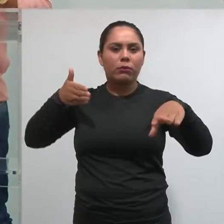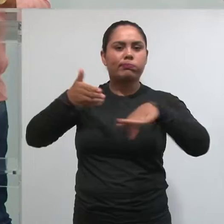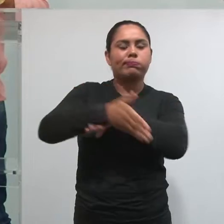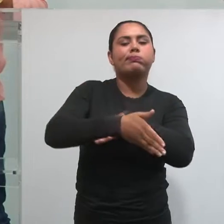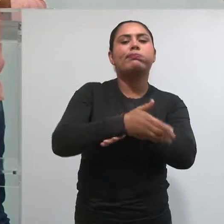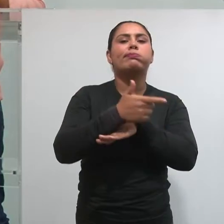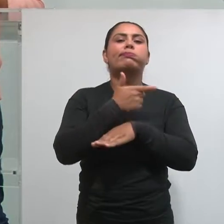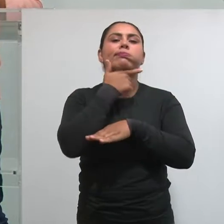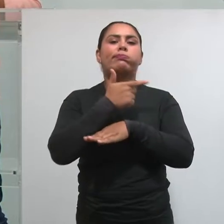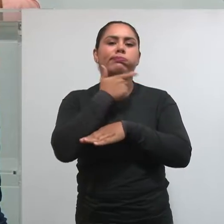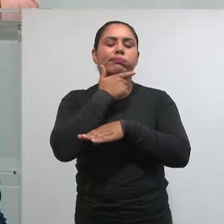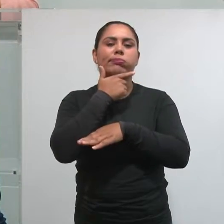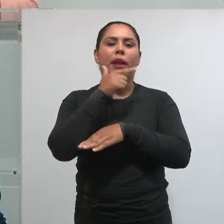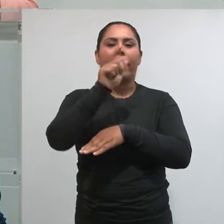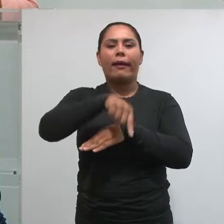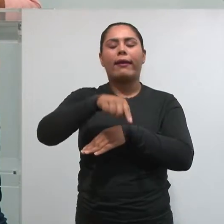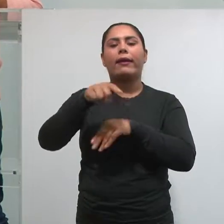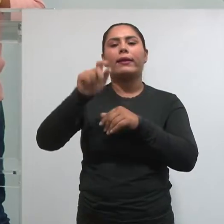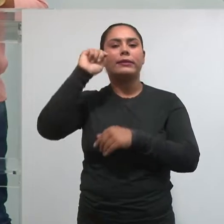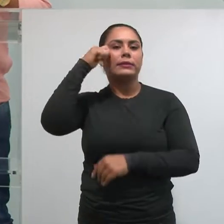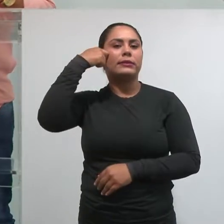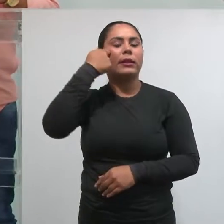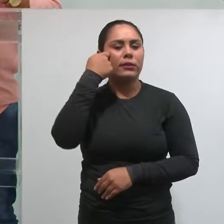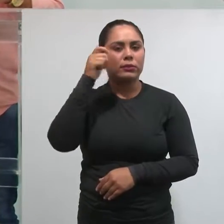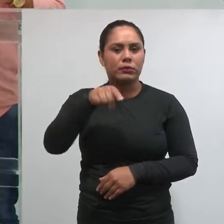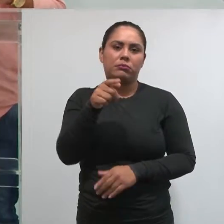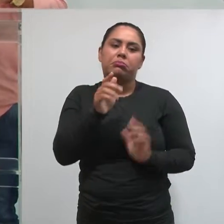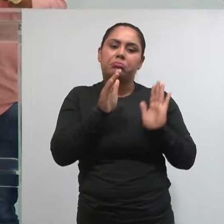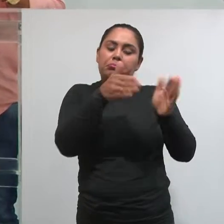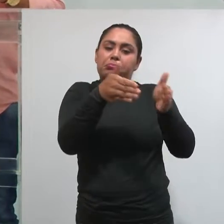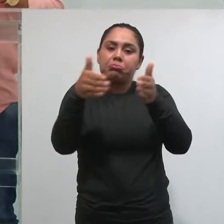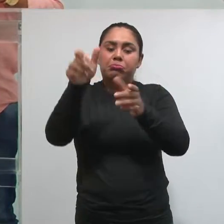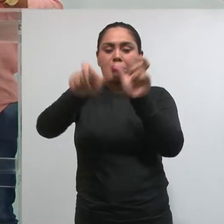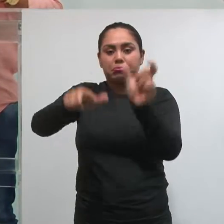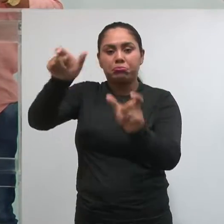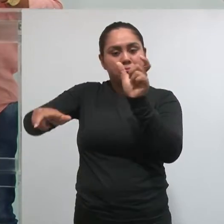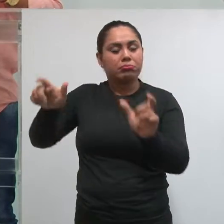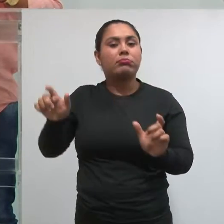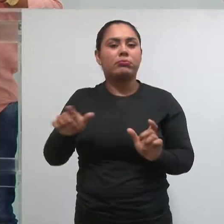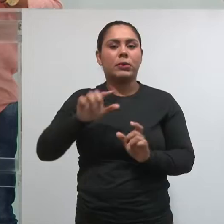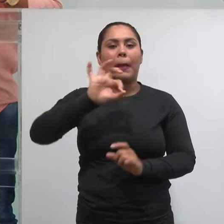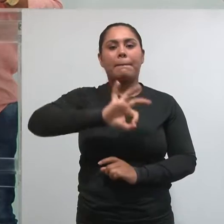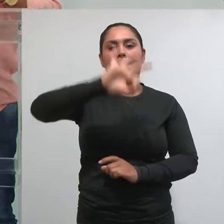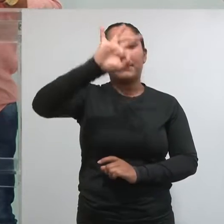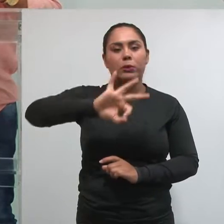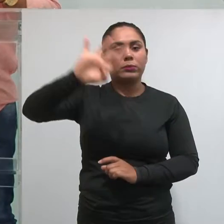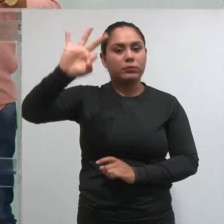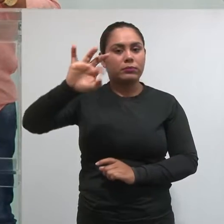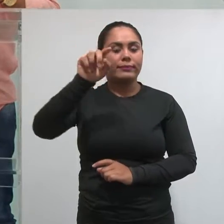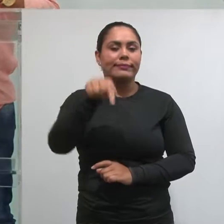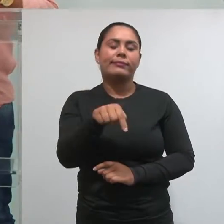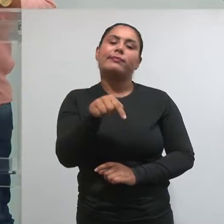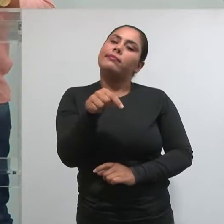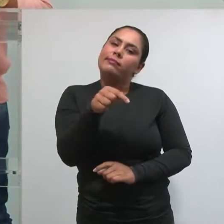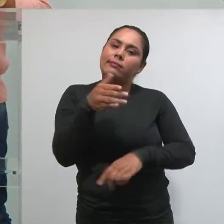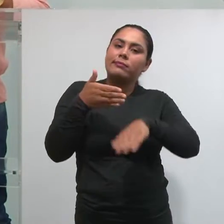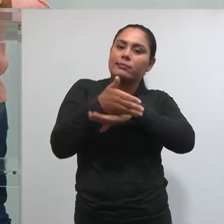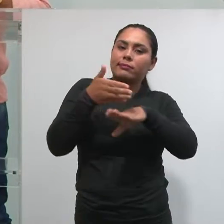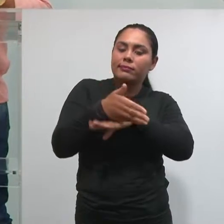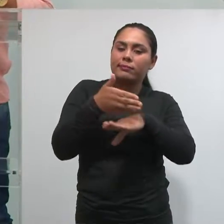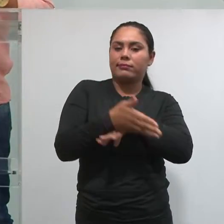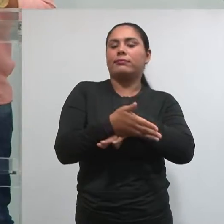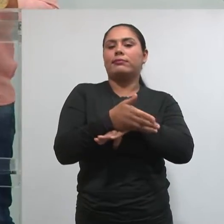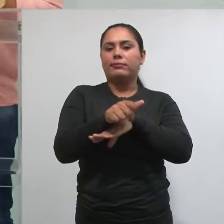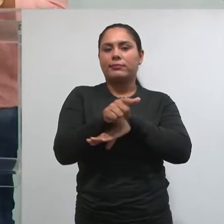estudantes negros nas universidades a partir de uma definição de um percentual né, de acesso para